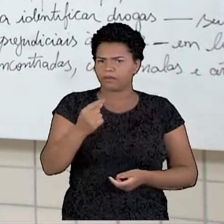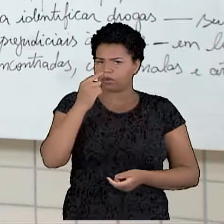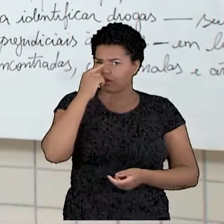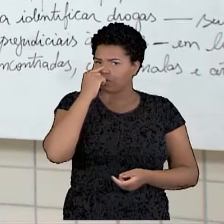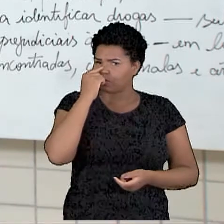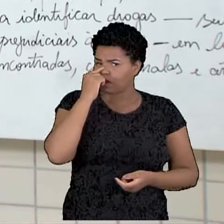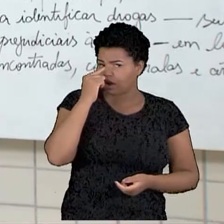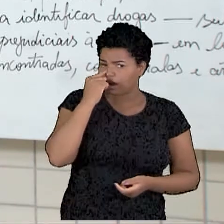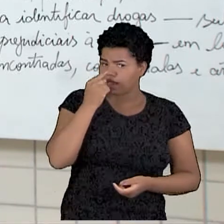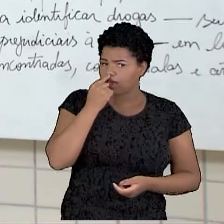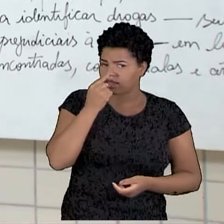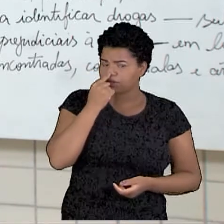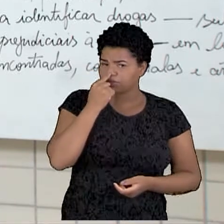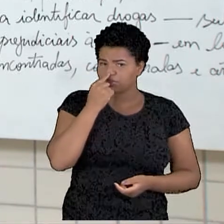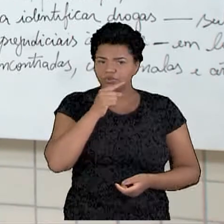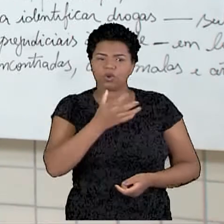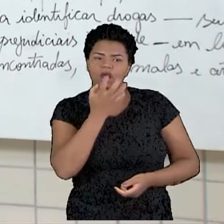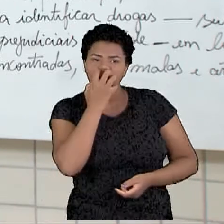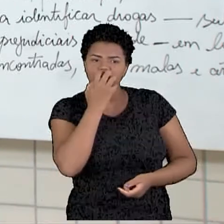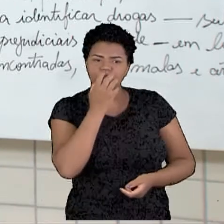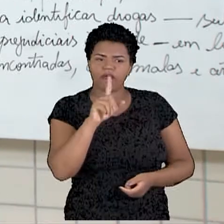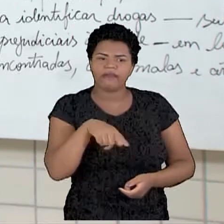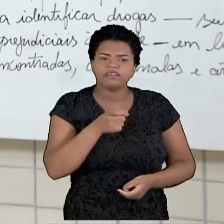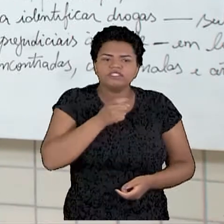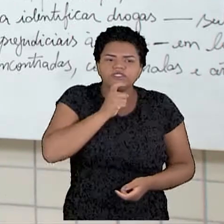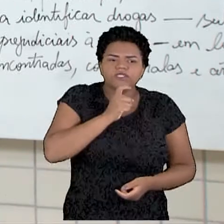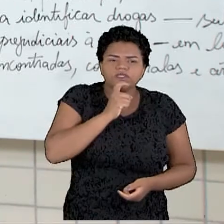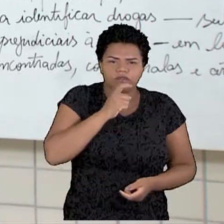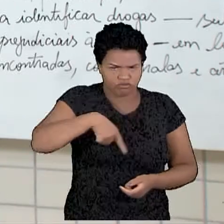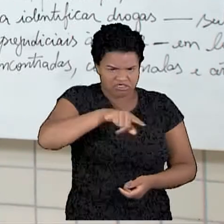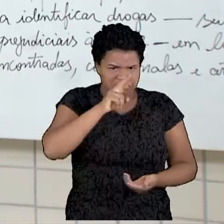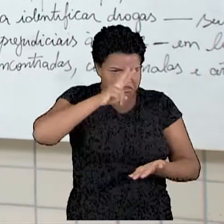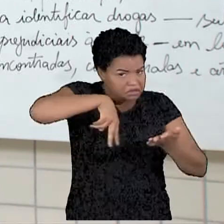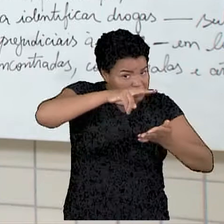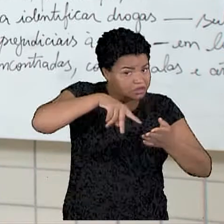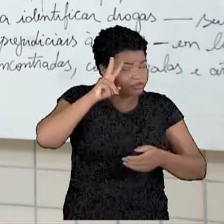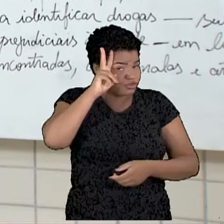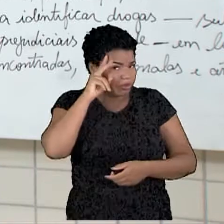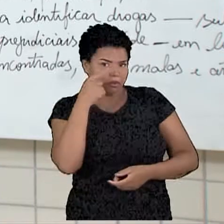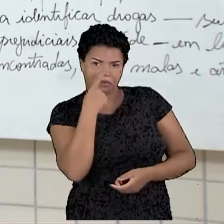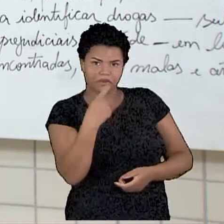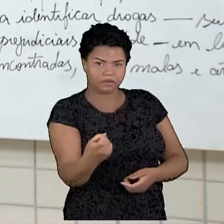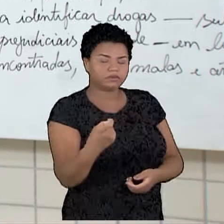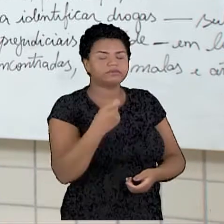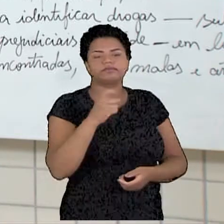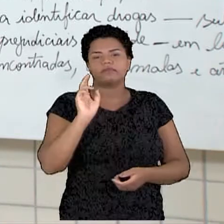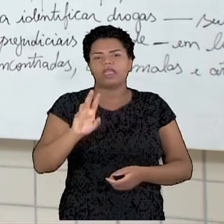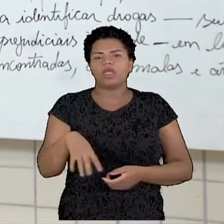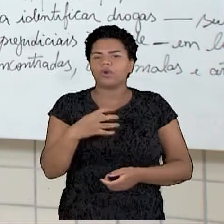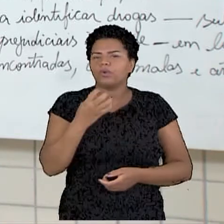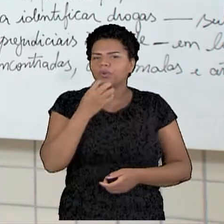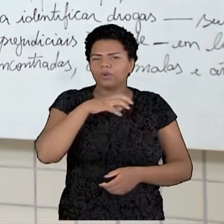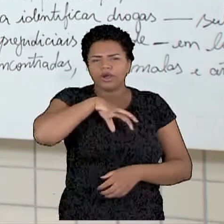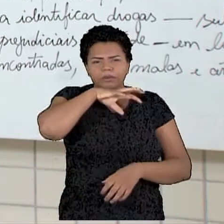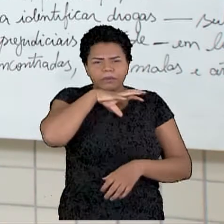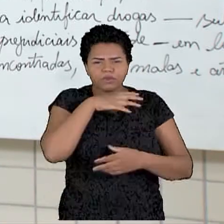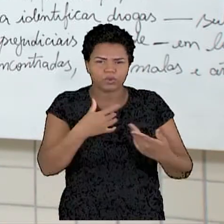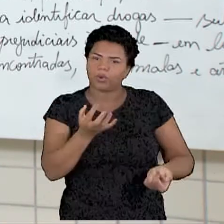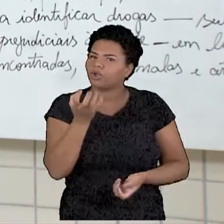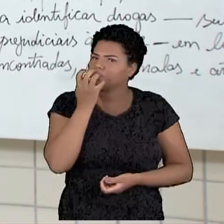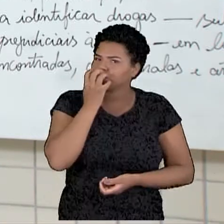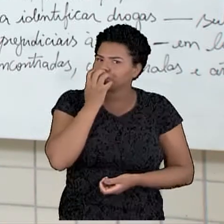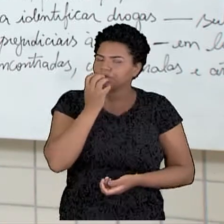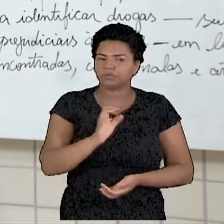é gelado. Vocês já conseguiram ler essa história? Bem interessante, né? Fala lá do animalzinho, do cachorro.